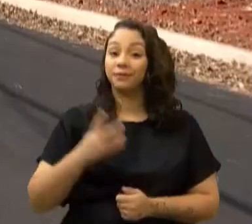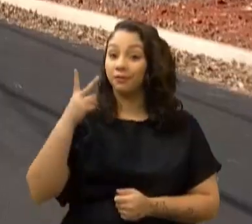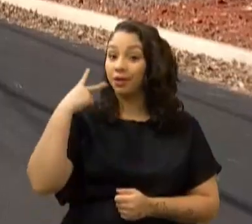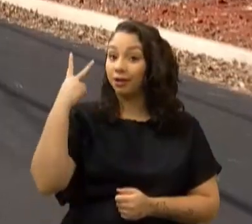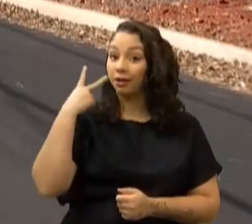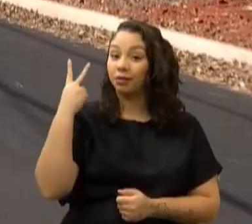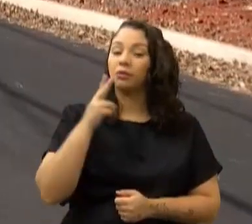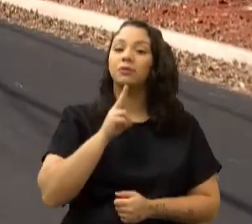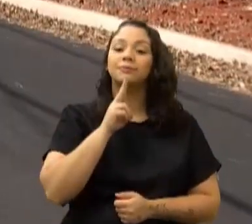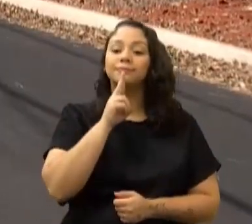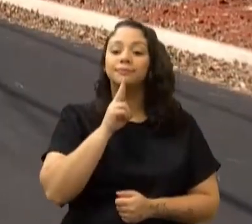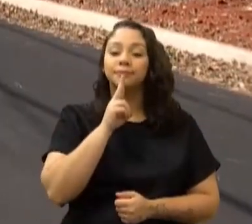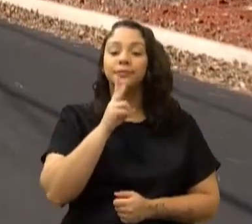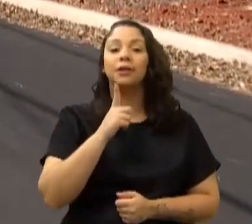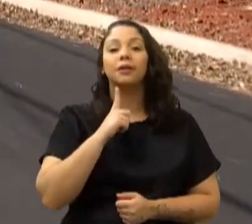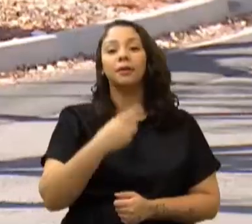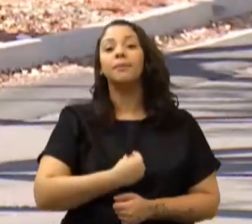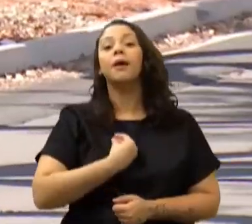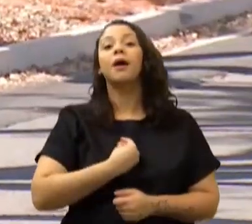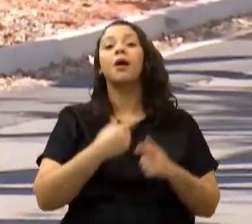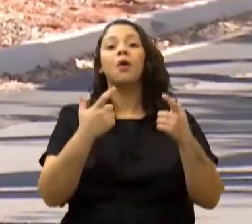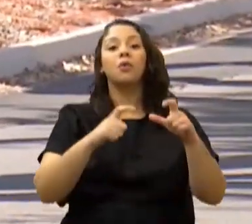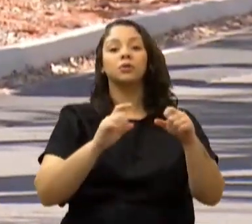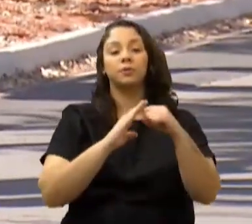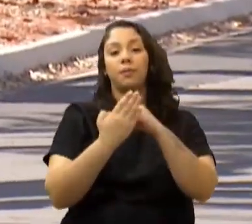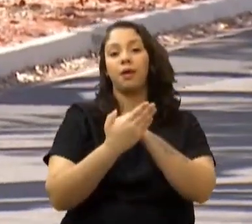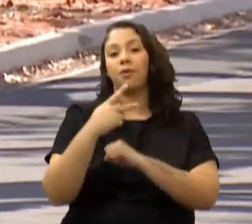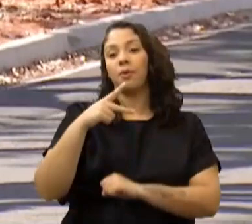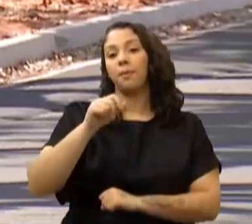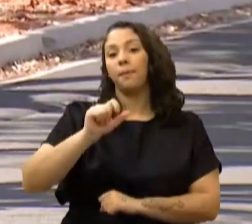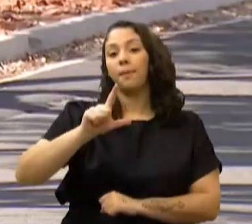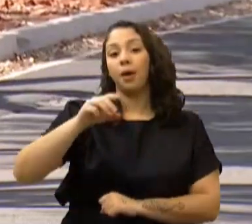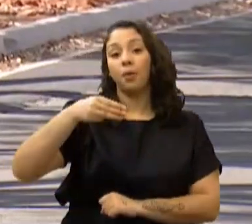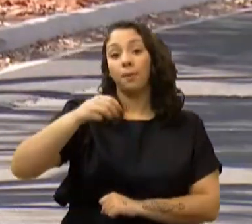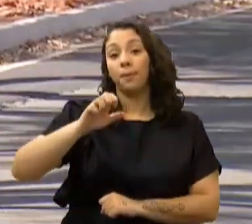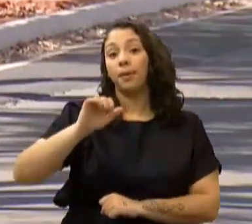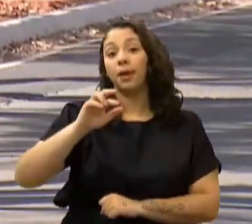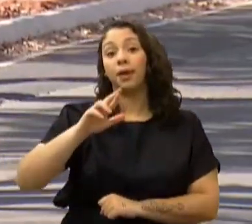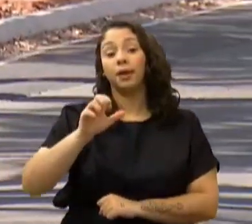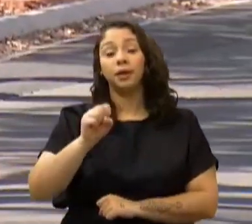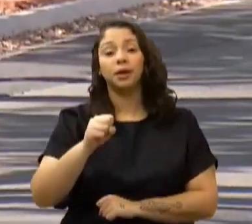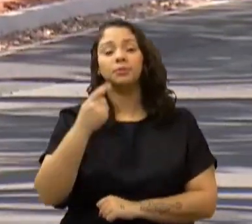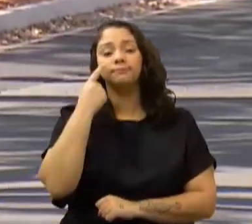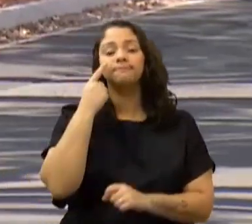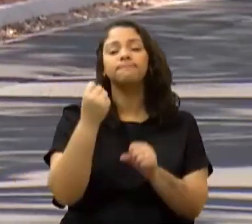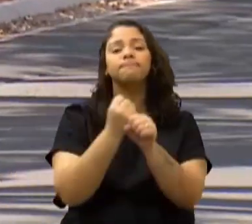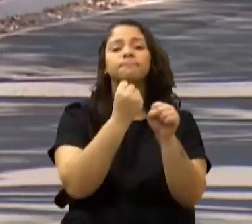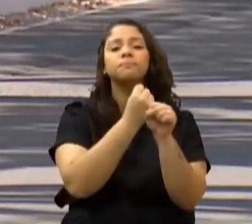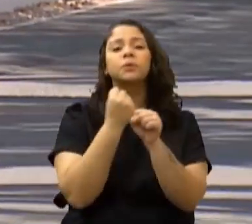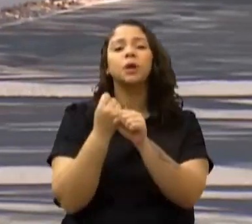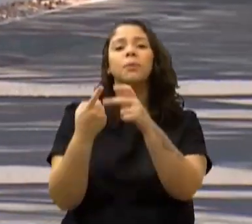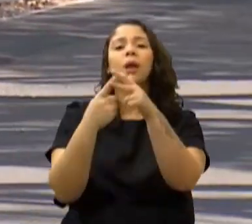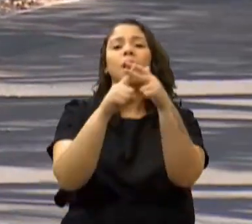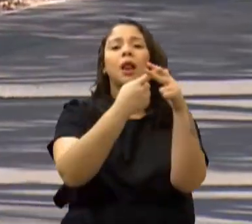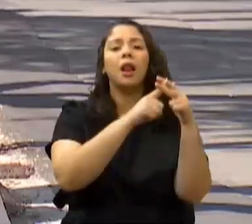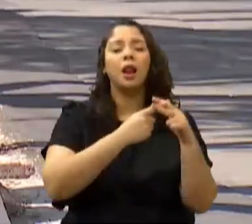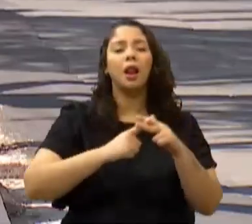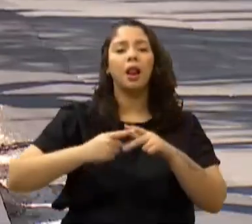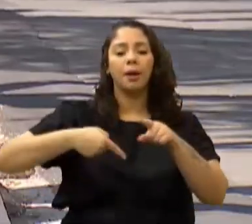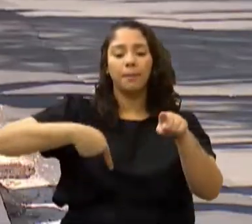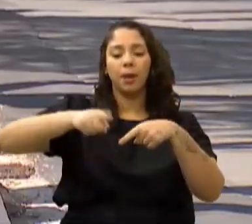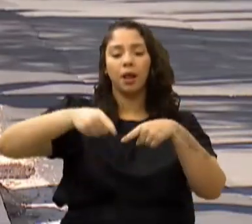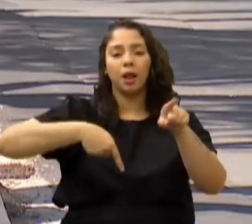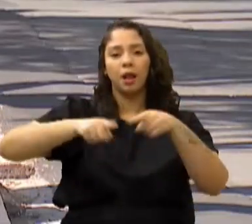O vereador Nelson Ossiri esteve no bairro das Palmeiras acompanhando de perto as obras de revitalização